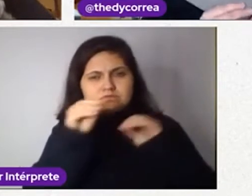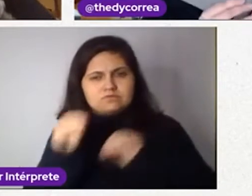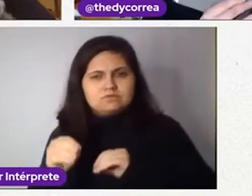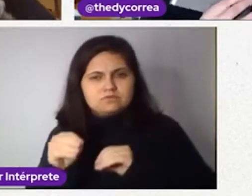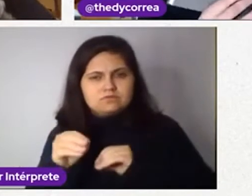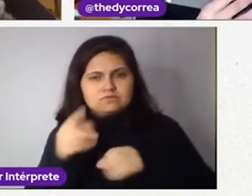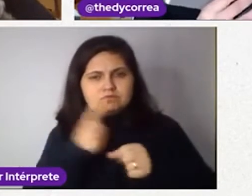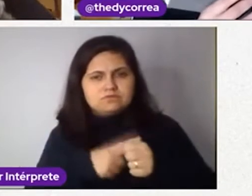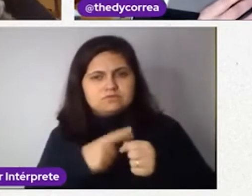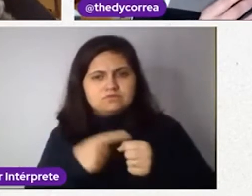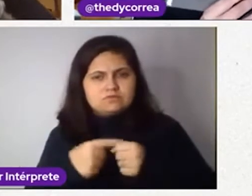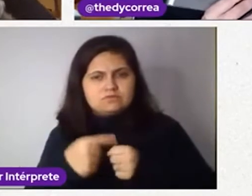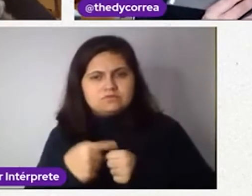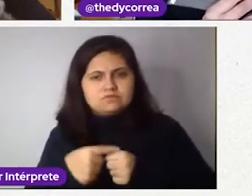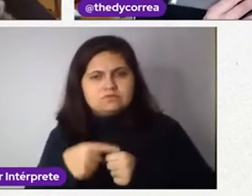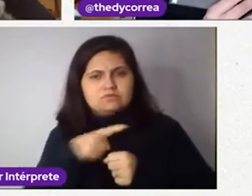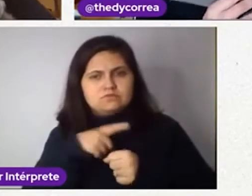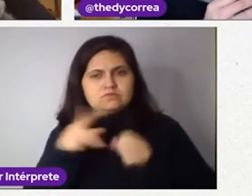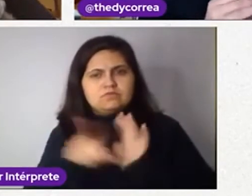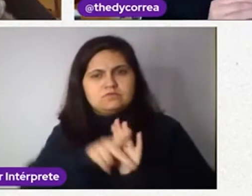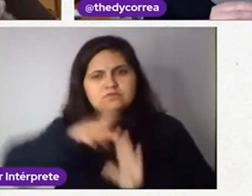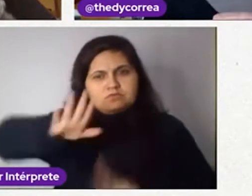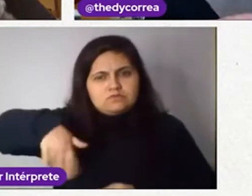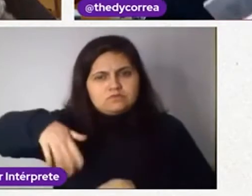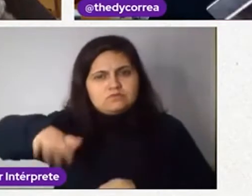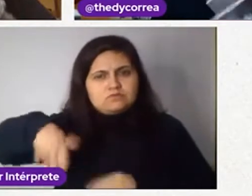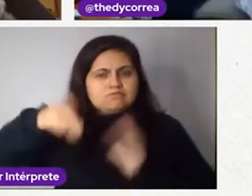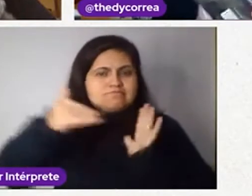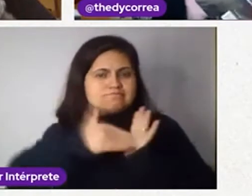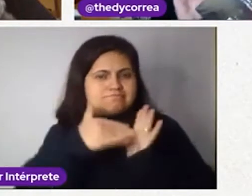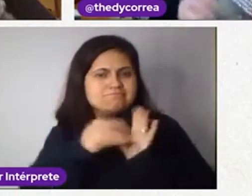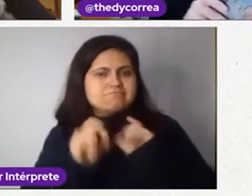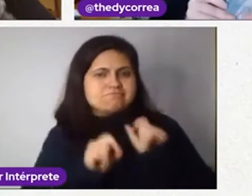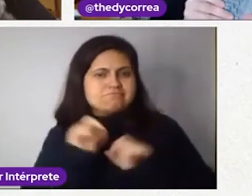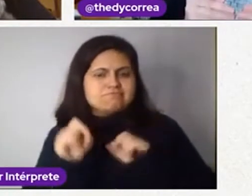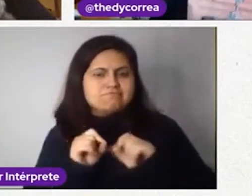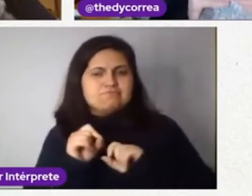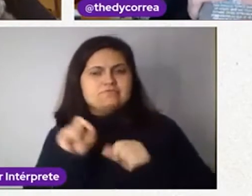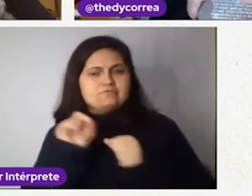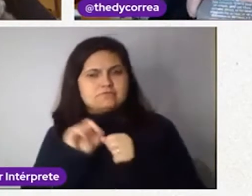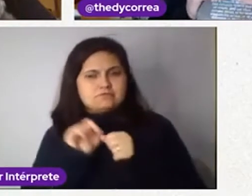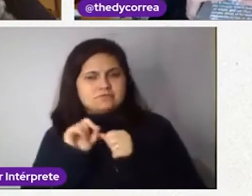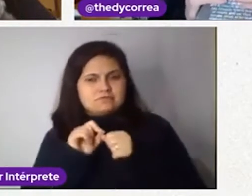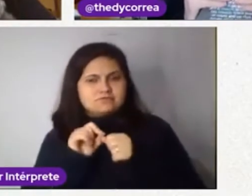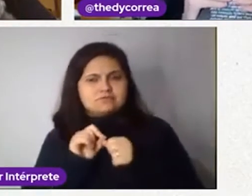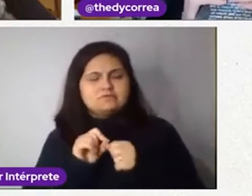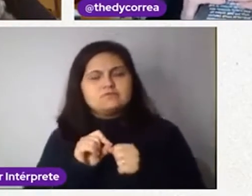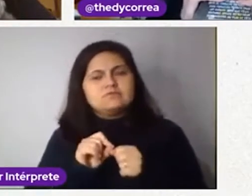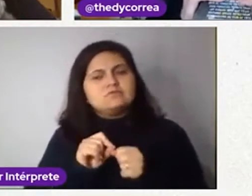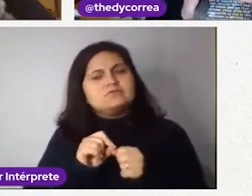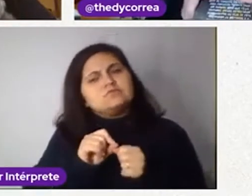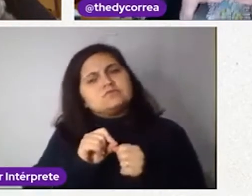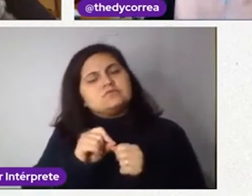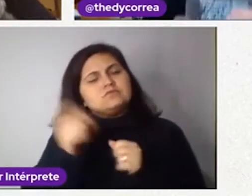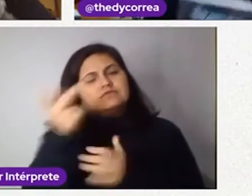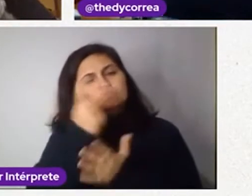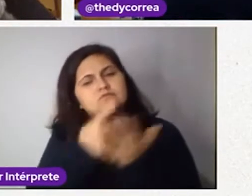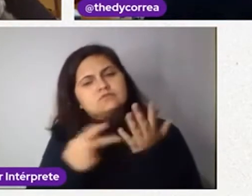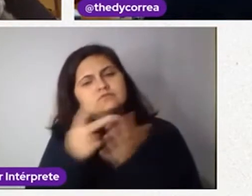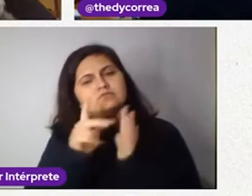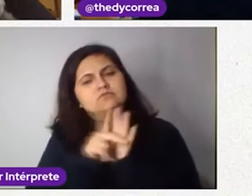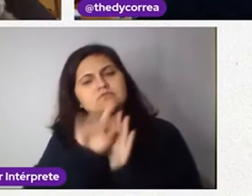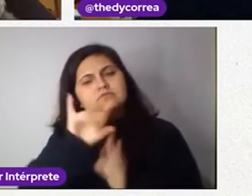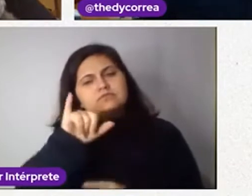uma cidade que é litorânea dela. E ele fez a imersão, e ele, conversando